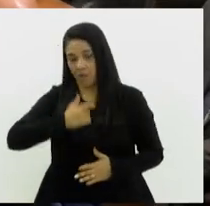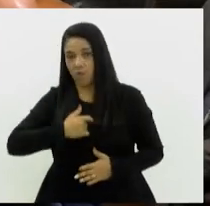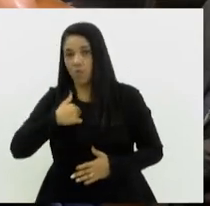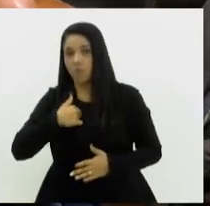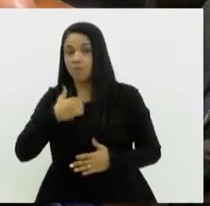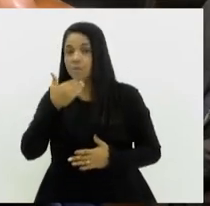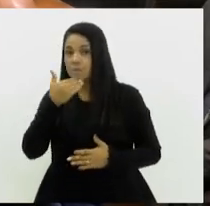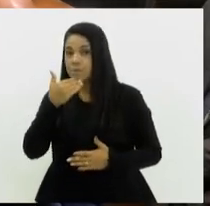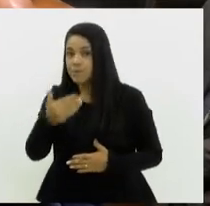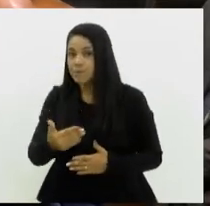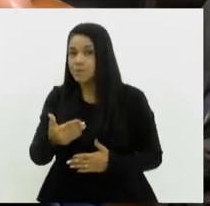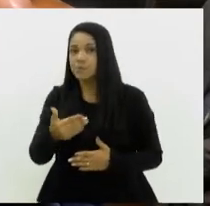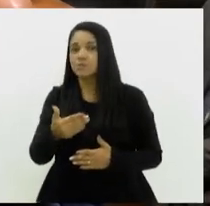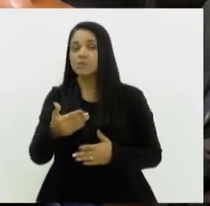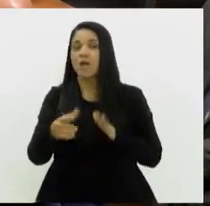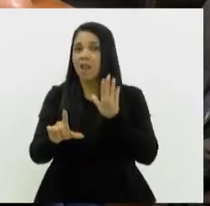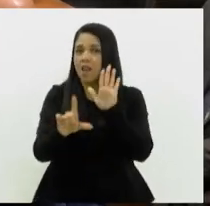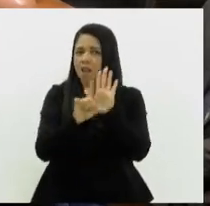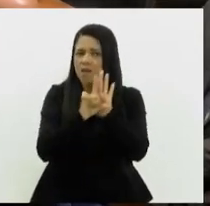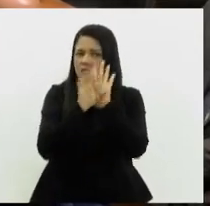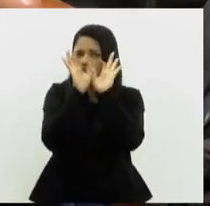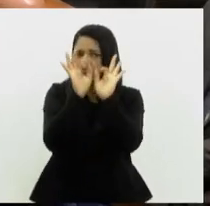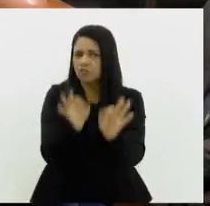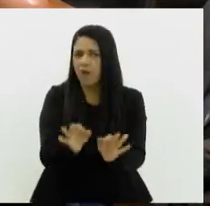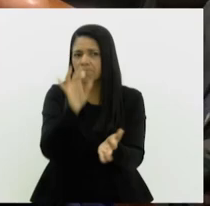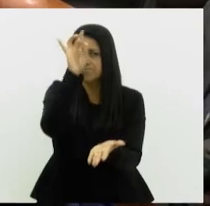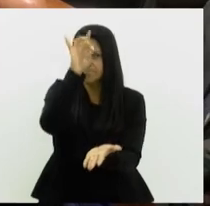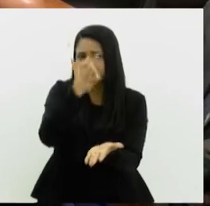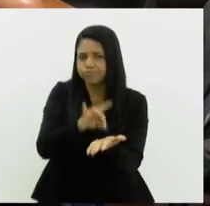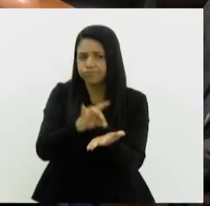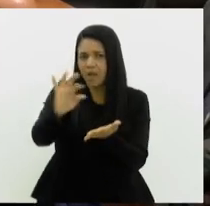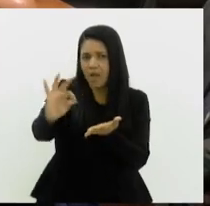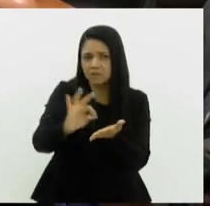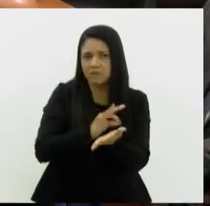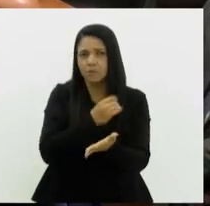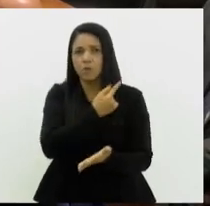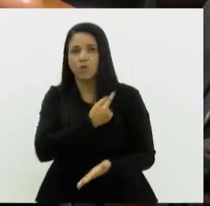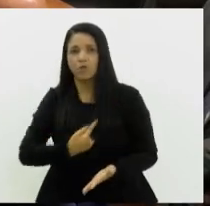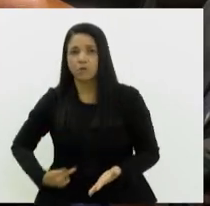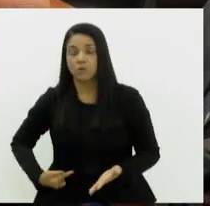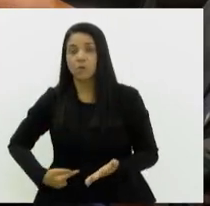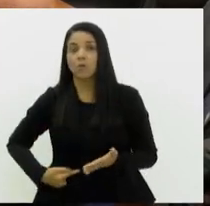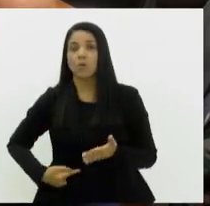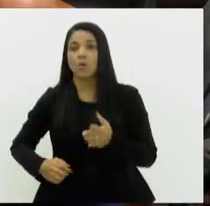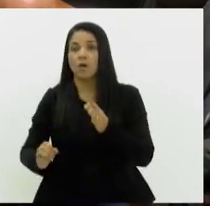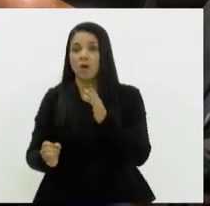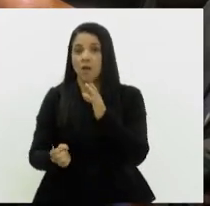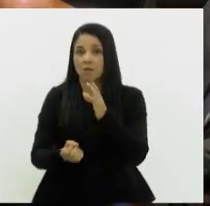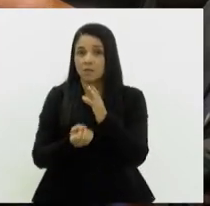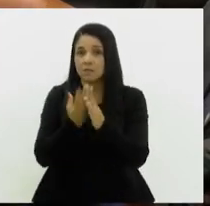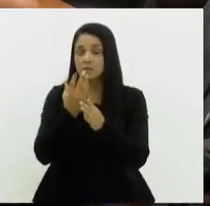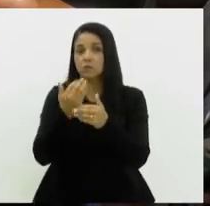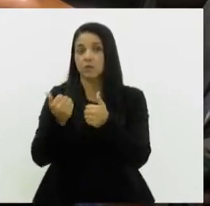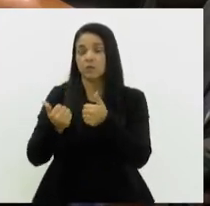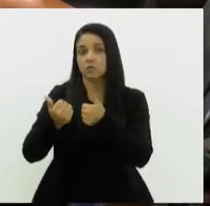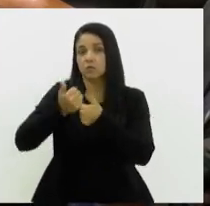solicita, inclusive é lei estabelecida, decretada, sancionada pelo governador, da criação de uma